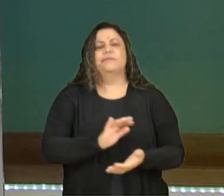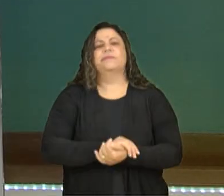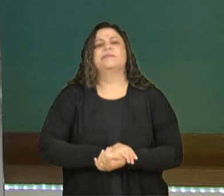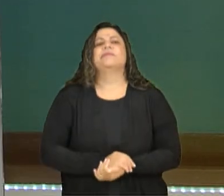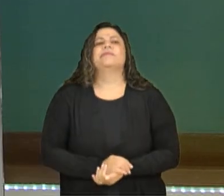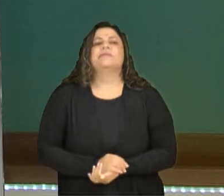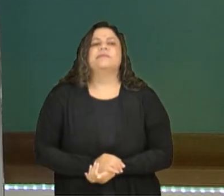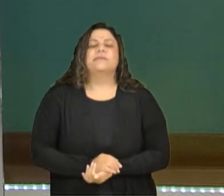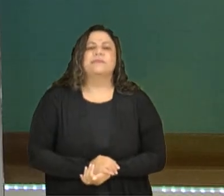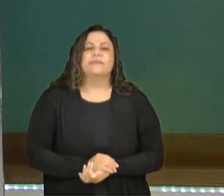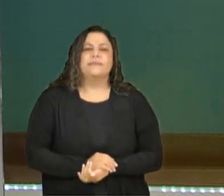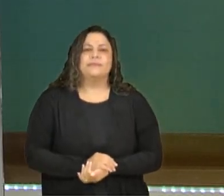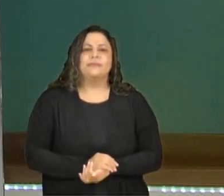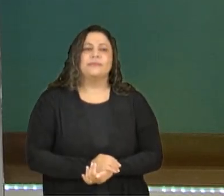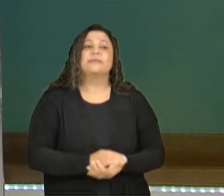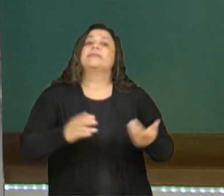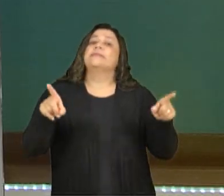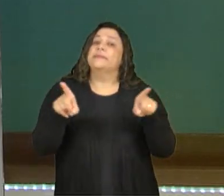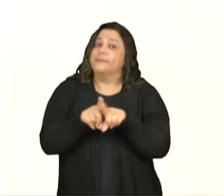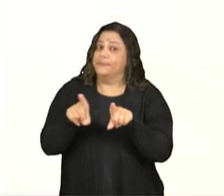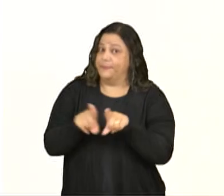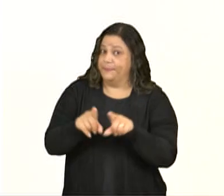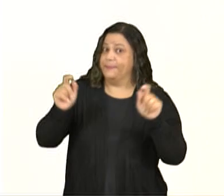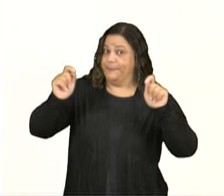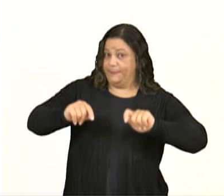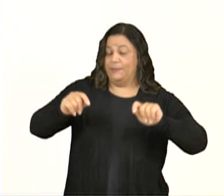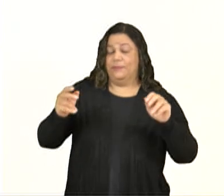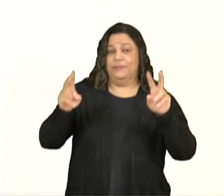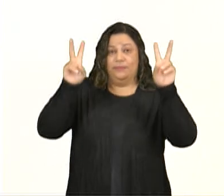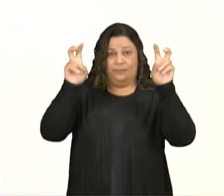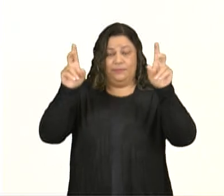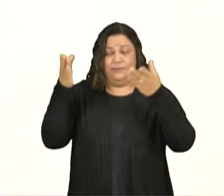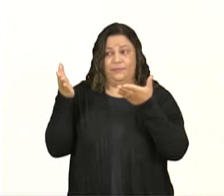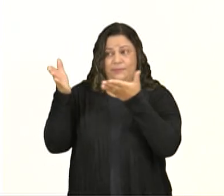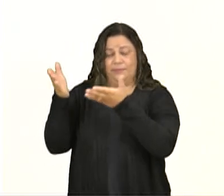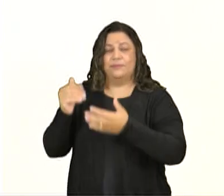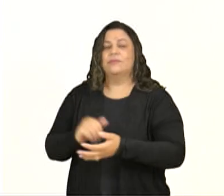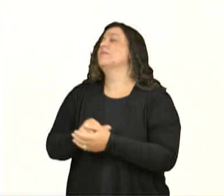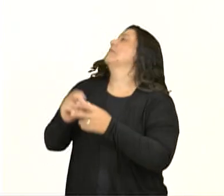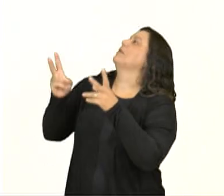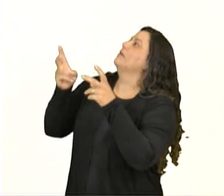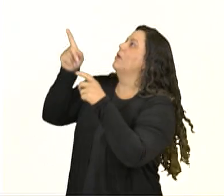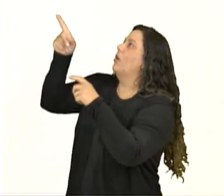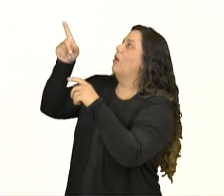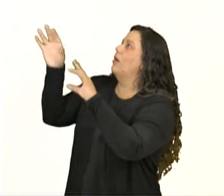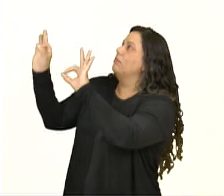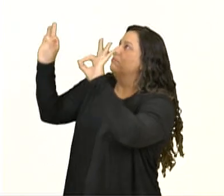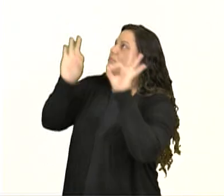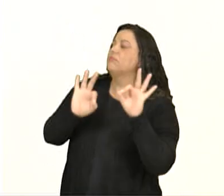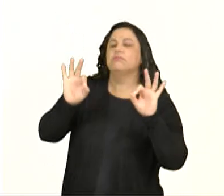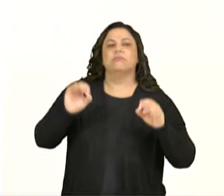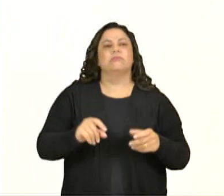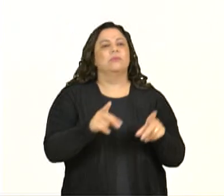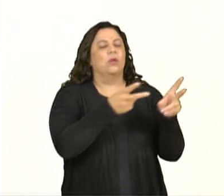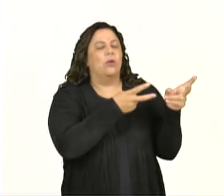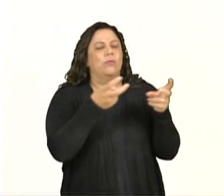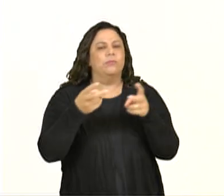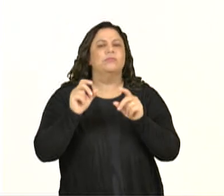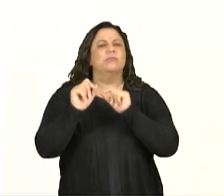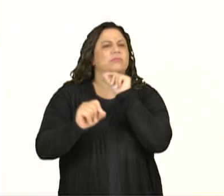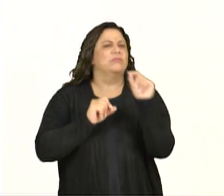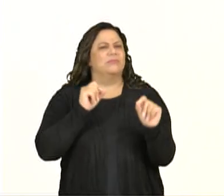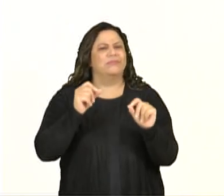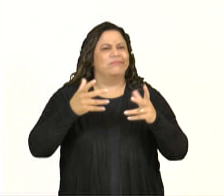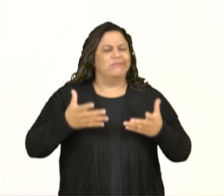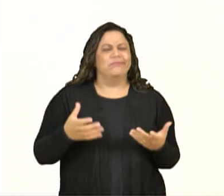produtos primários. Também, nesse quesito, olhando aqui, também observamos uma gama grande, mas veja que